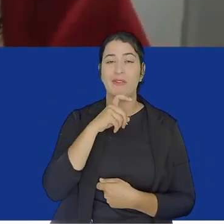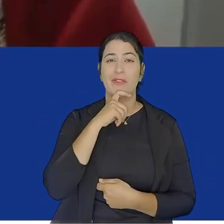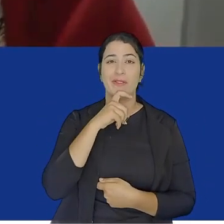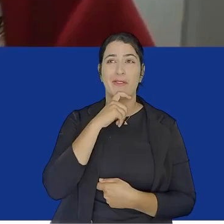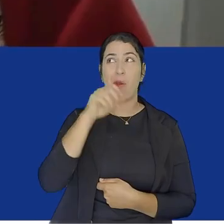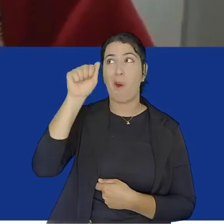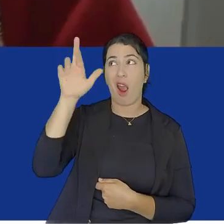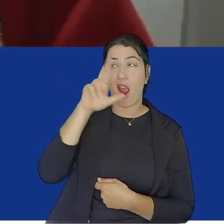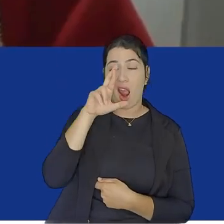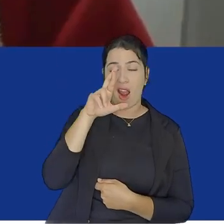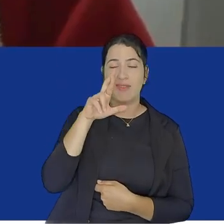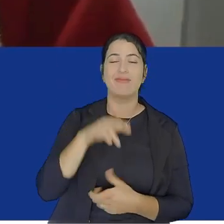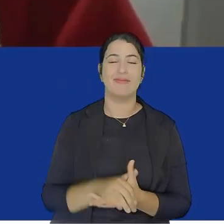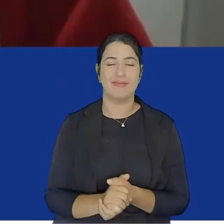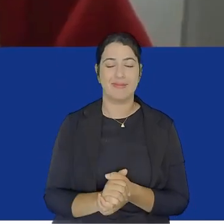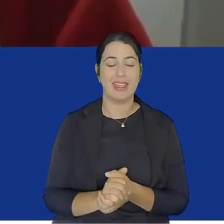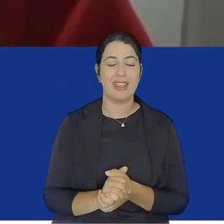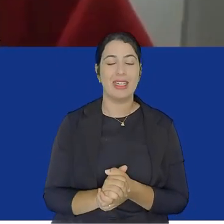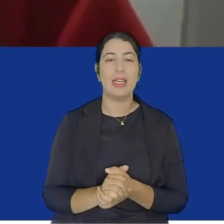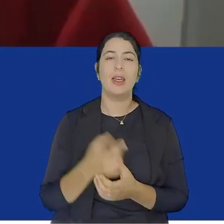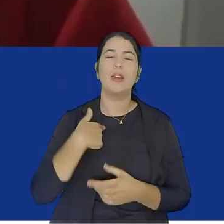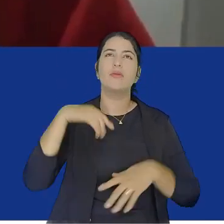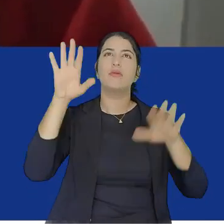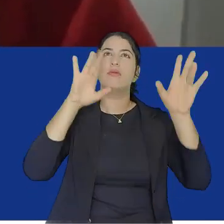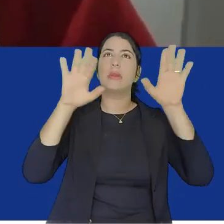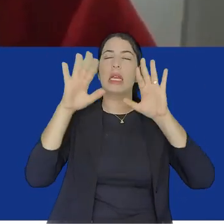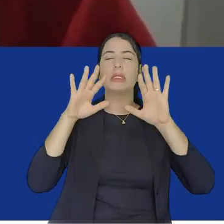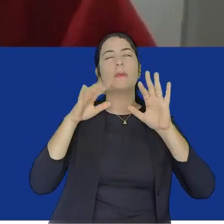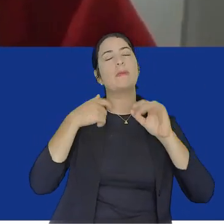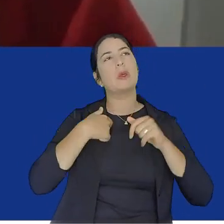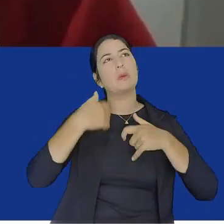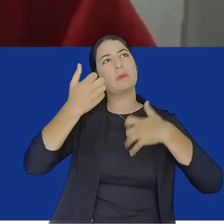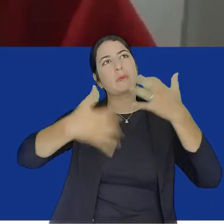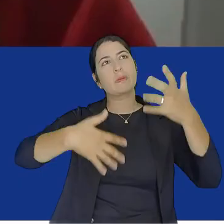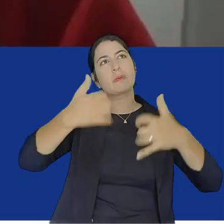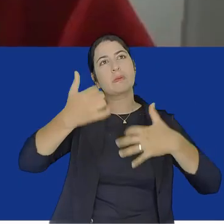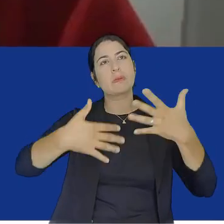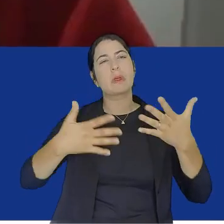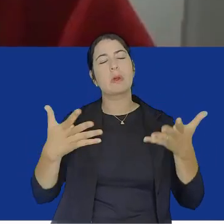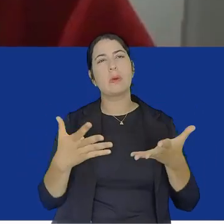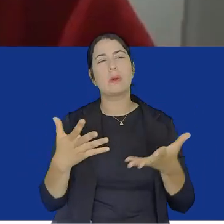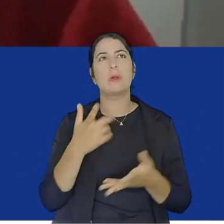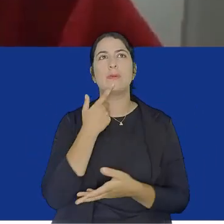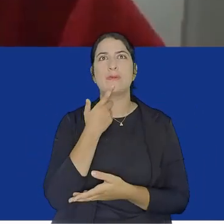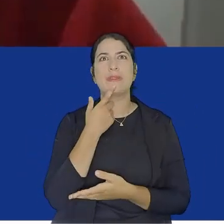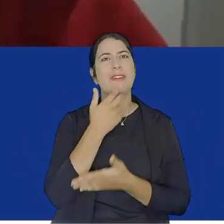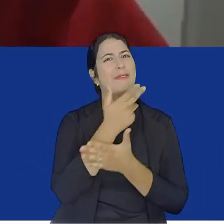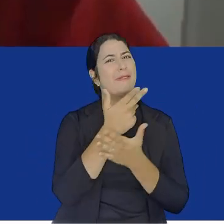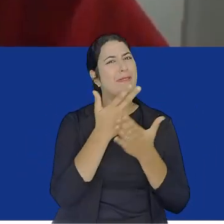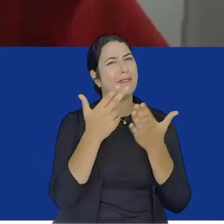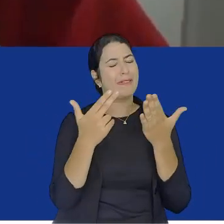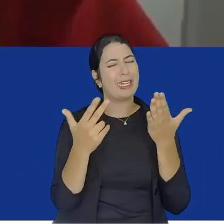frio. Eu pensei bastante sobre o que falar, né, sobre hoje, e me vem muitas coisas em mente,